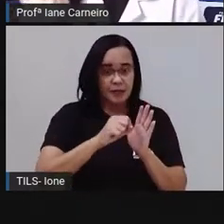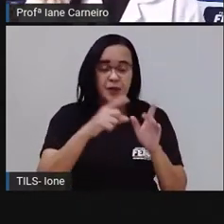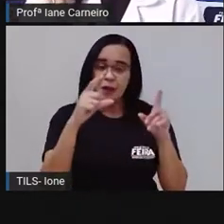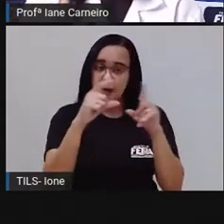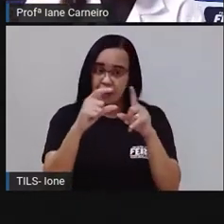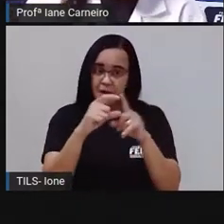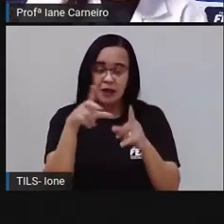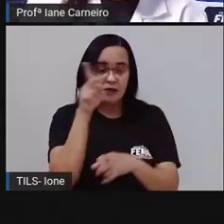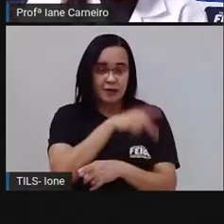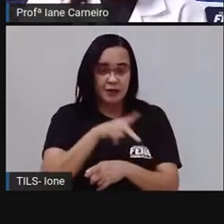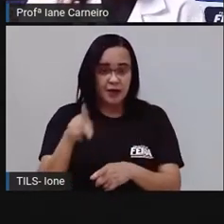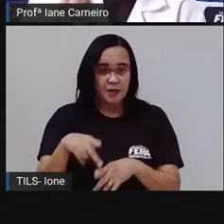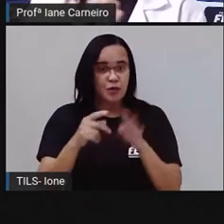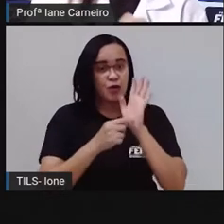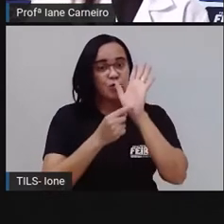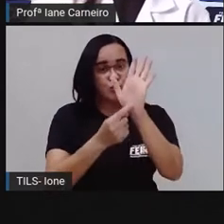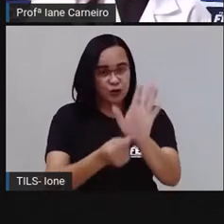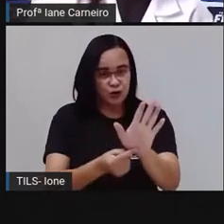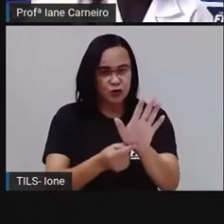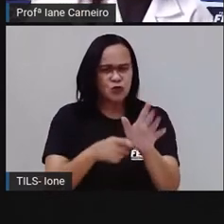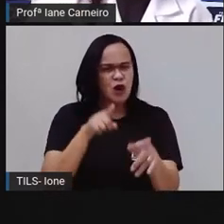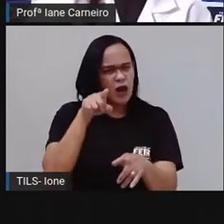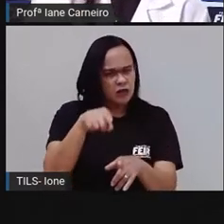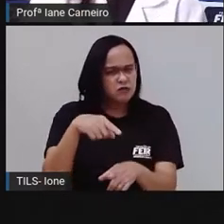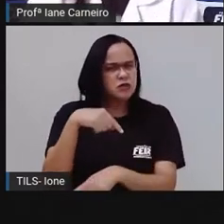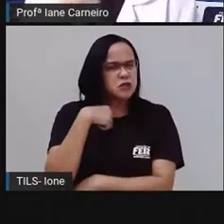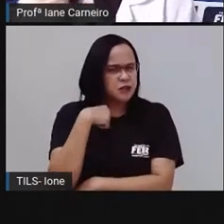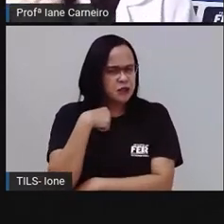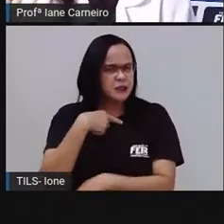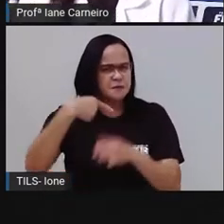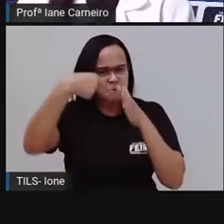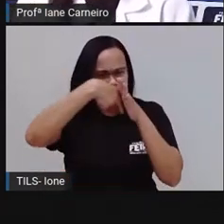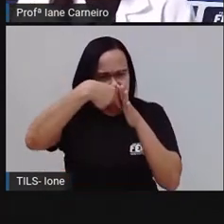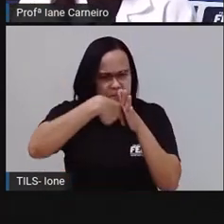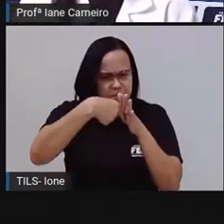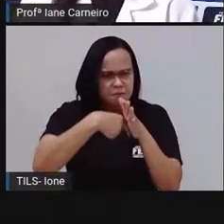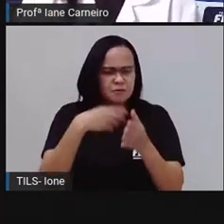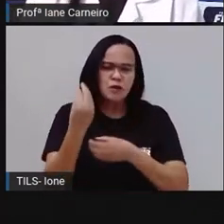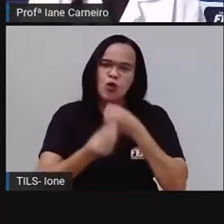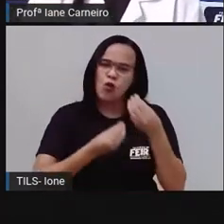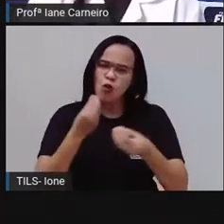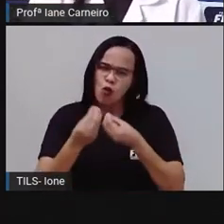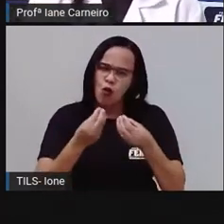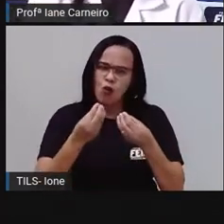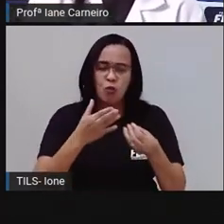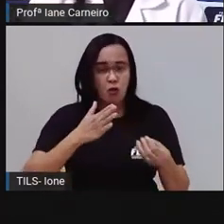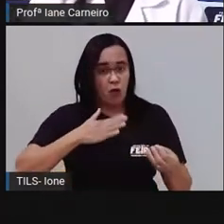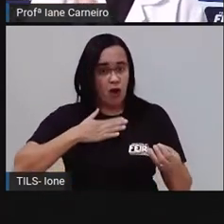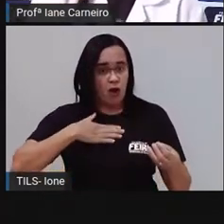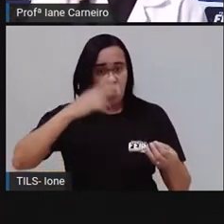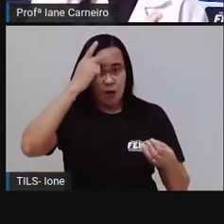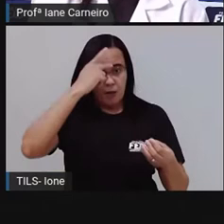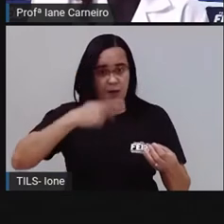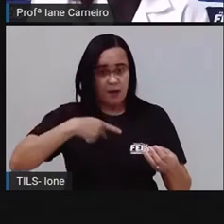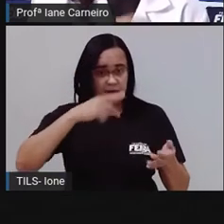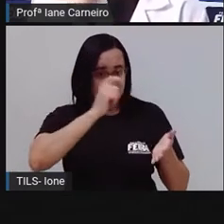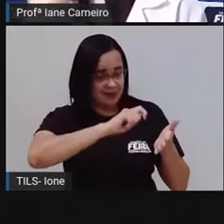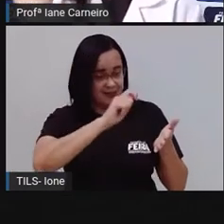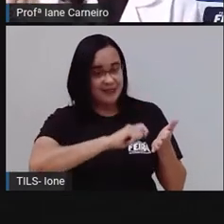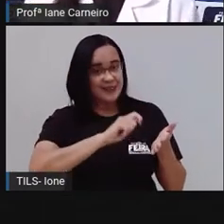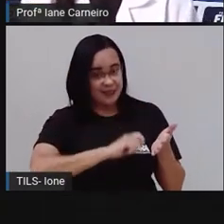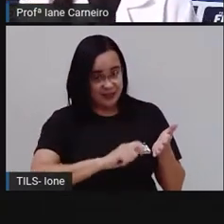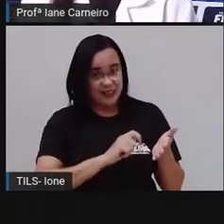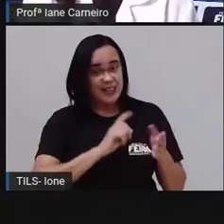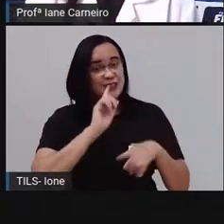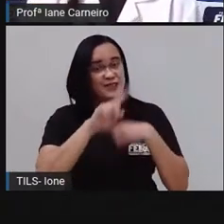você analise e observe como é que eu estou escrevendo, como é que a Pró Yane está escrevendo. E, se possível, você leve para a sua Pró quando você